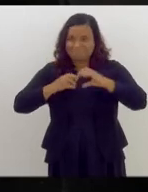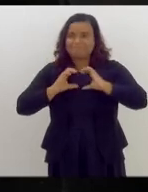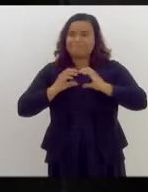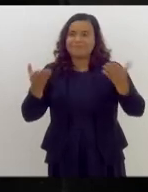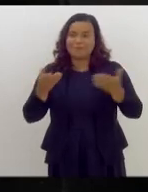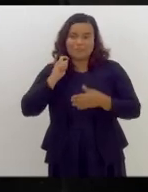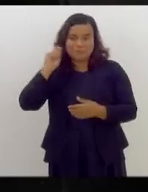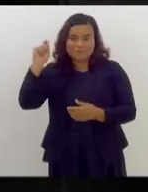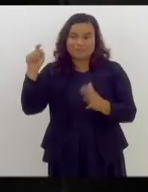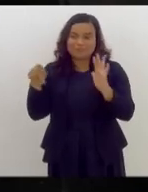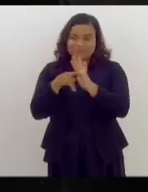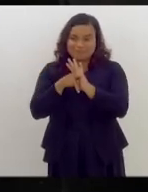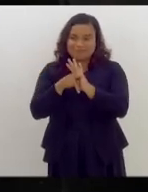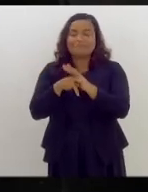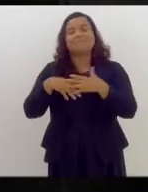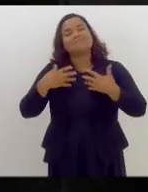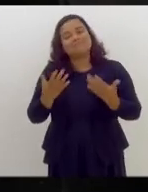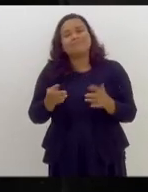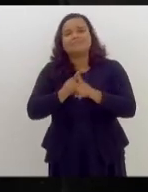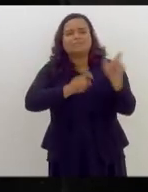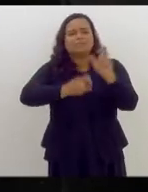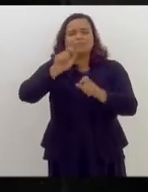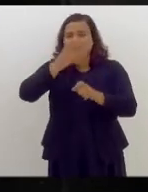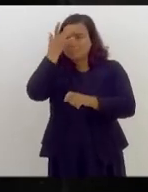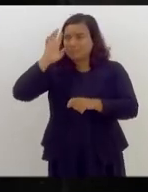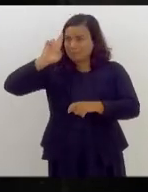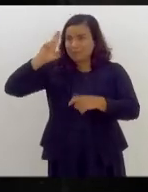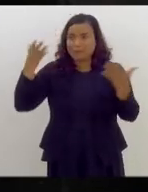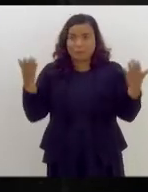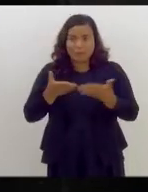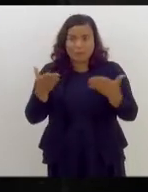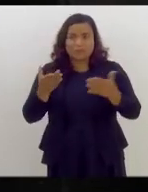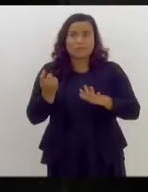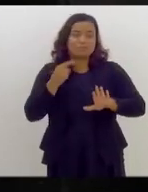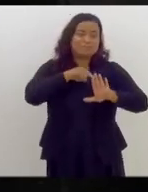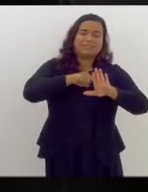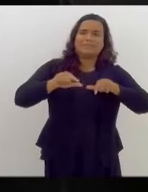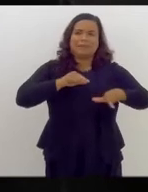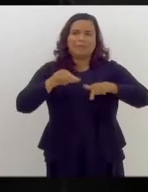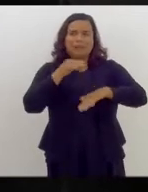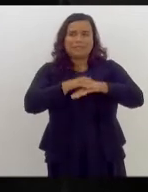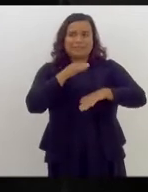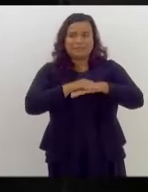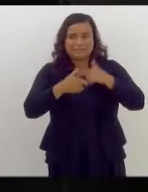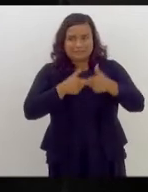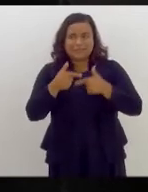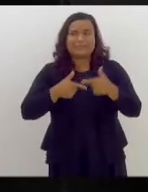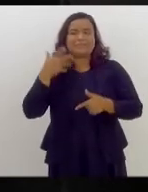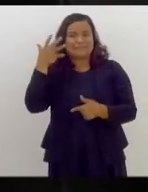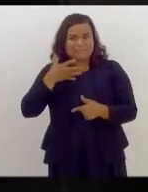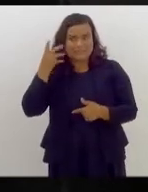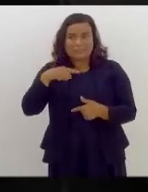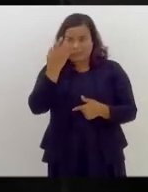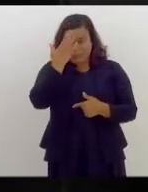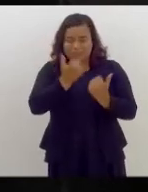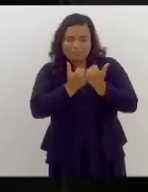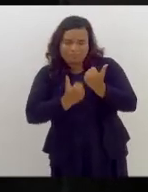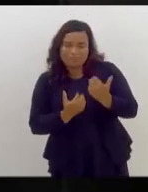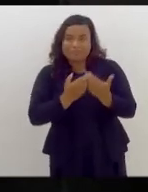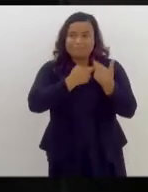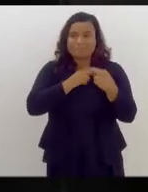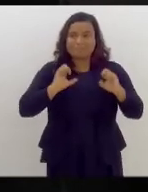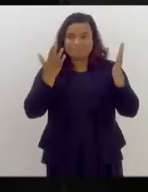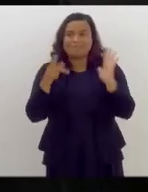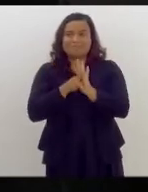E também todas as pessoas responsáveis pelos bastidores dessa cerimônia. Nós sabemos que todos eles também são corresponsáveis por esse evento.